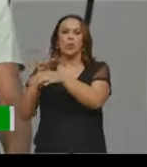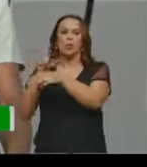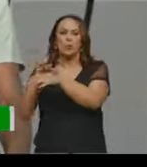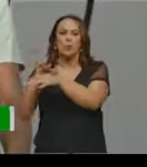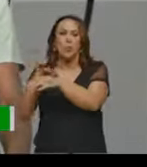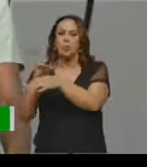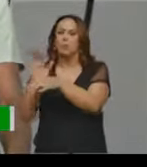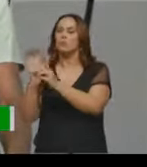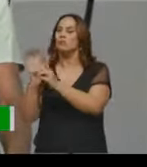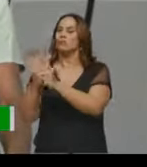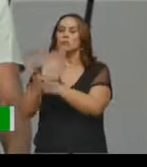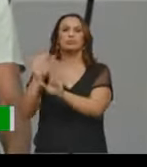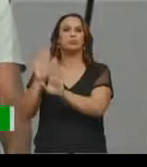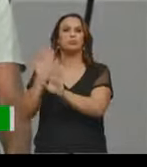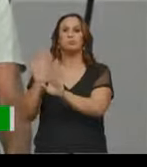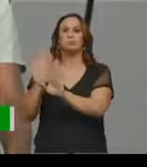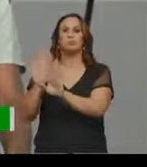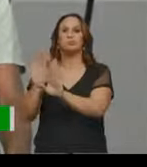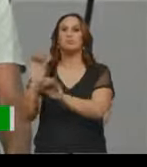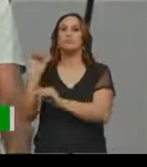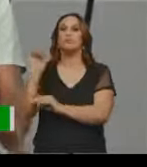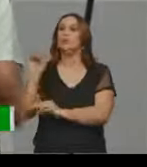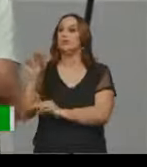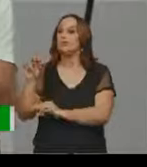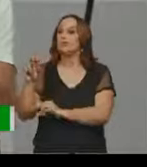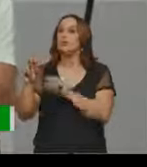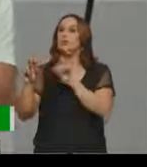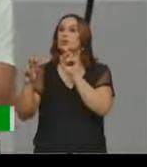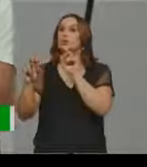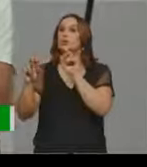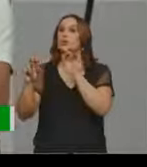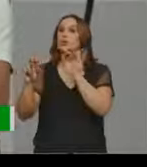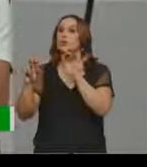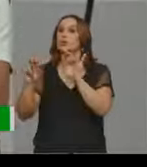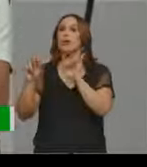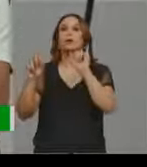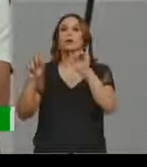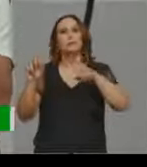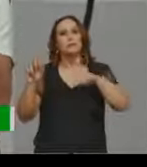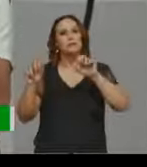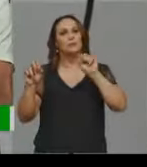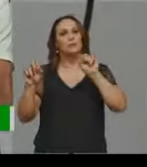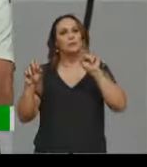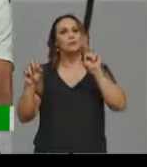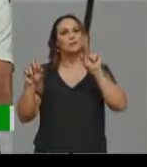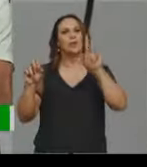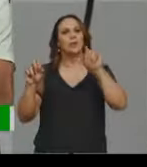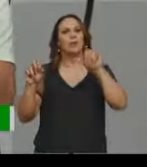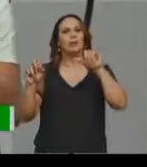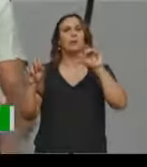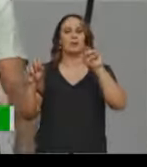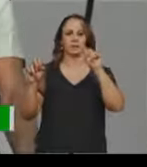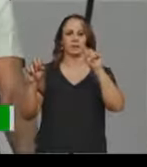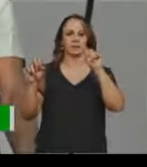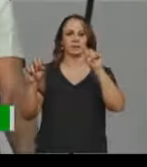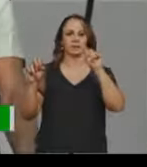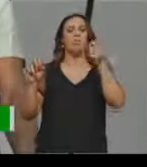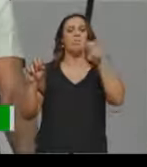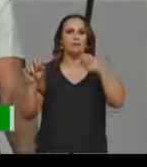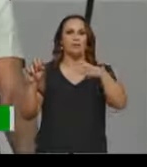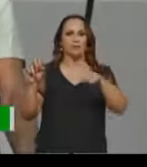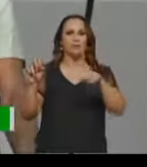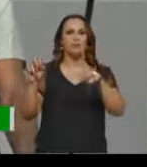para a produção de insulina nesse vírus, coloca esse vírus para infectar células, pode ser feito fora do corpo, células do pâncreas. E